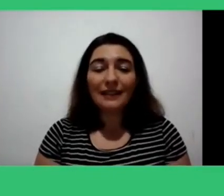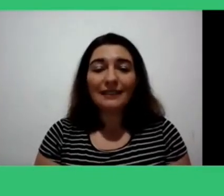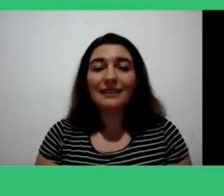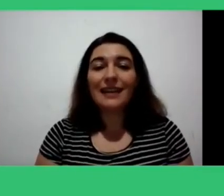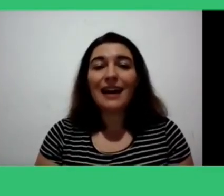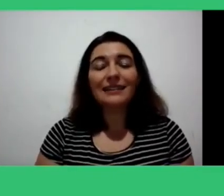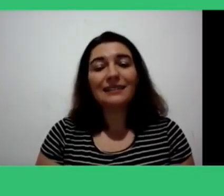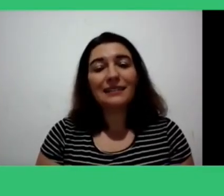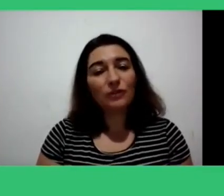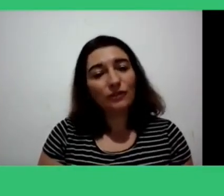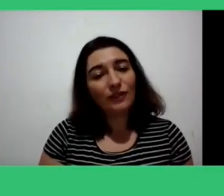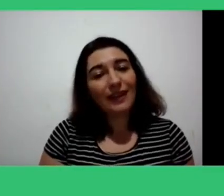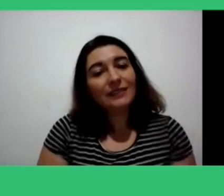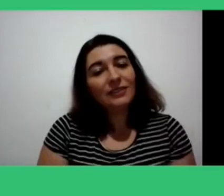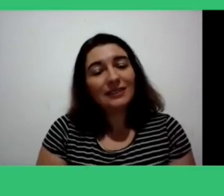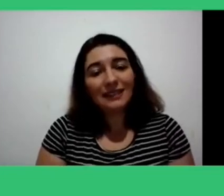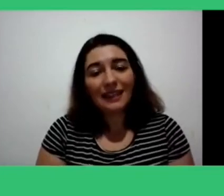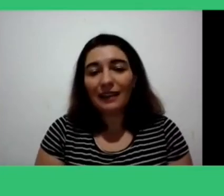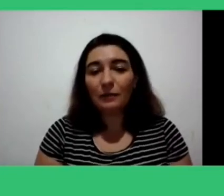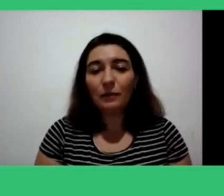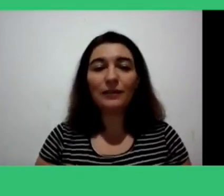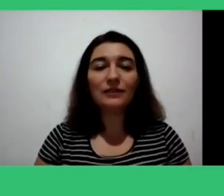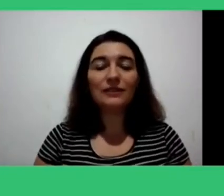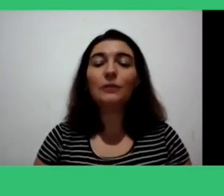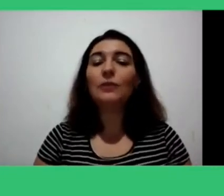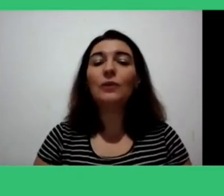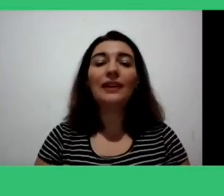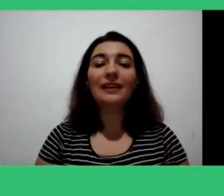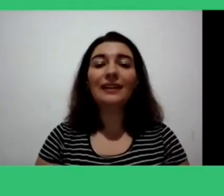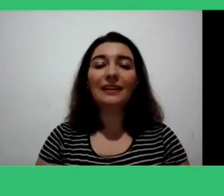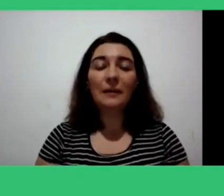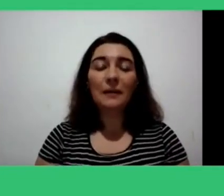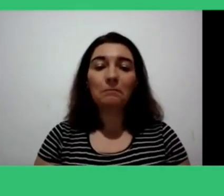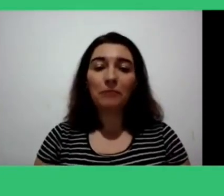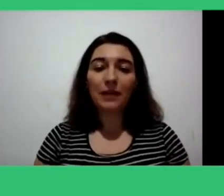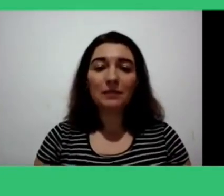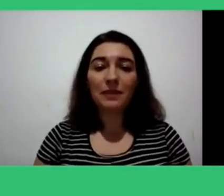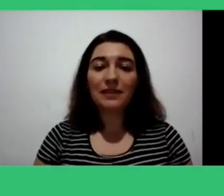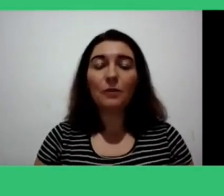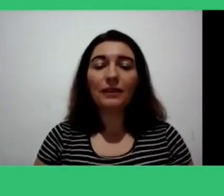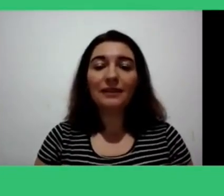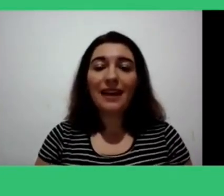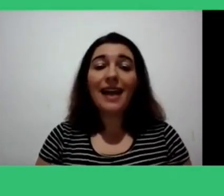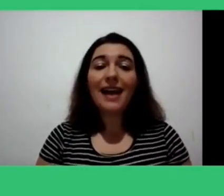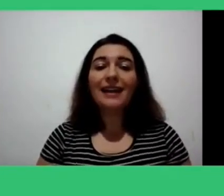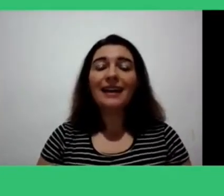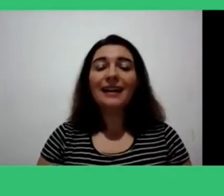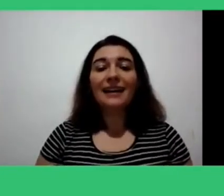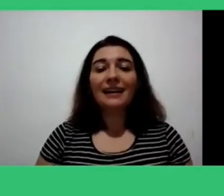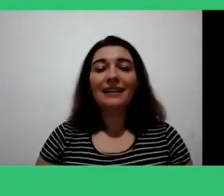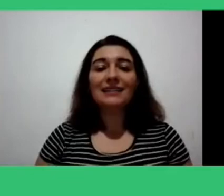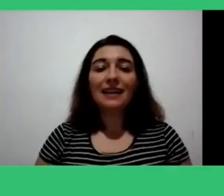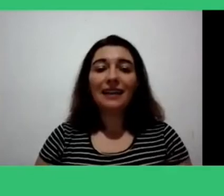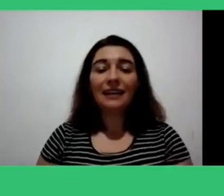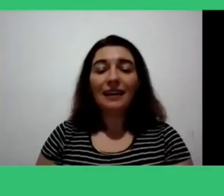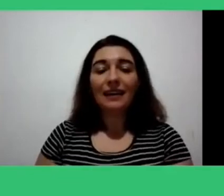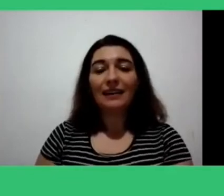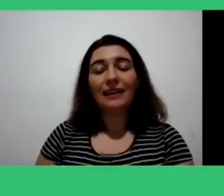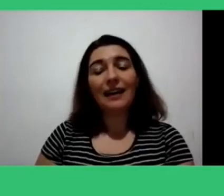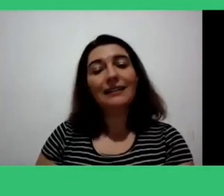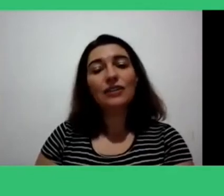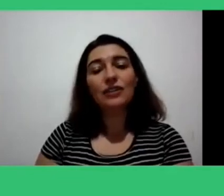outro, sinais que são diferentes e naquele momento se unem ali para expressar uma ideia. Eles